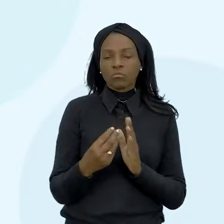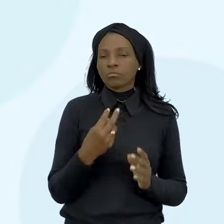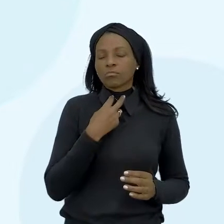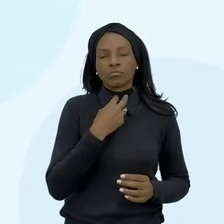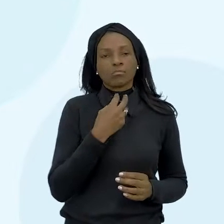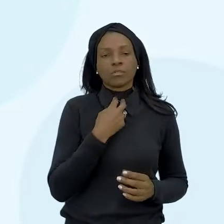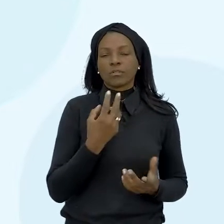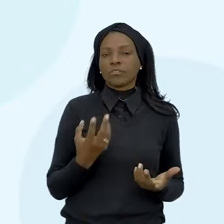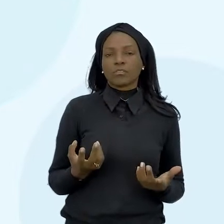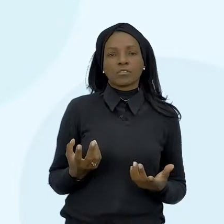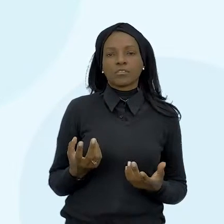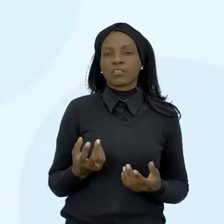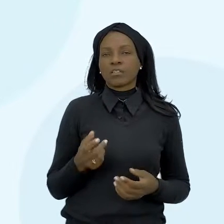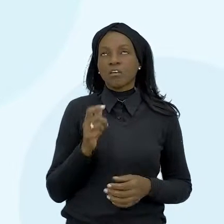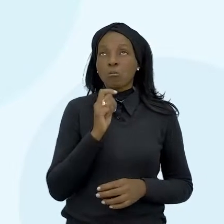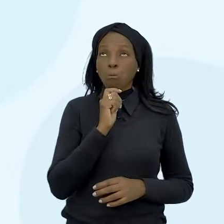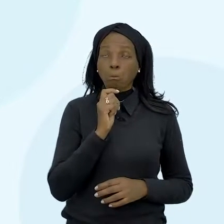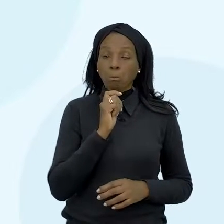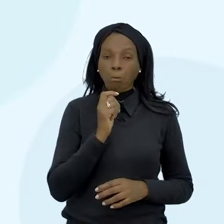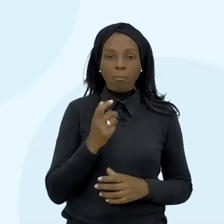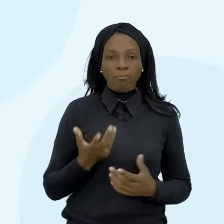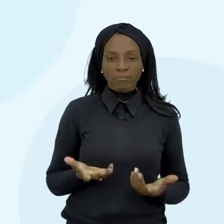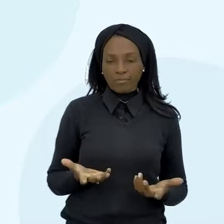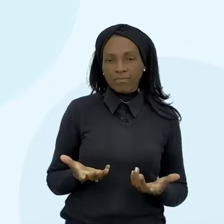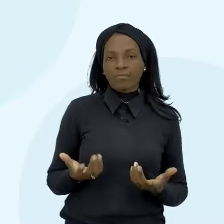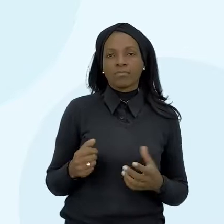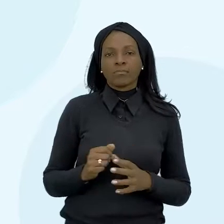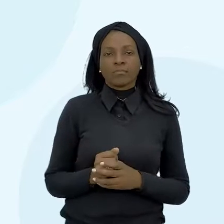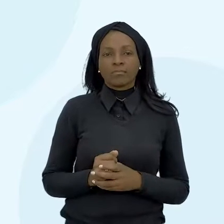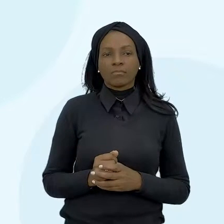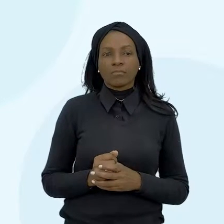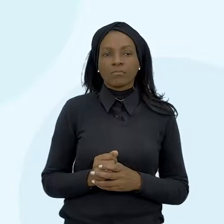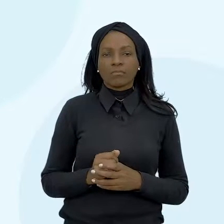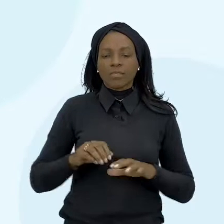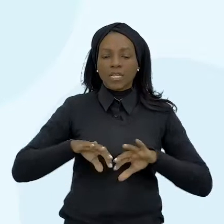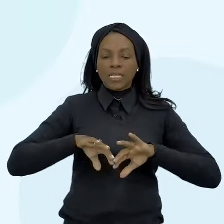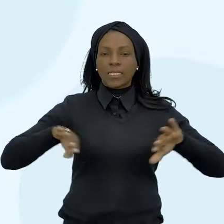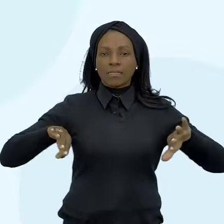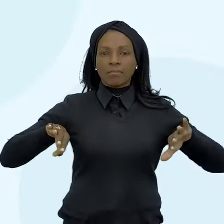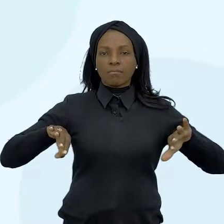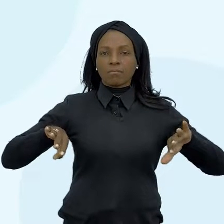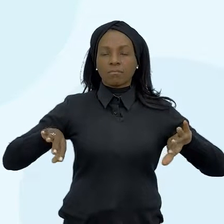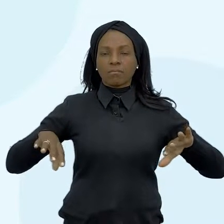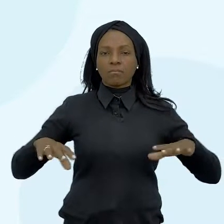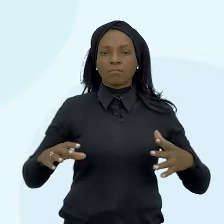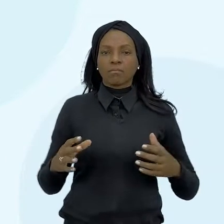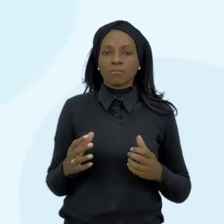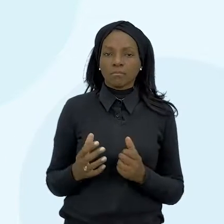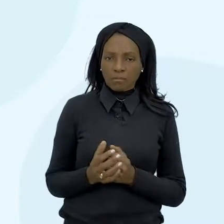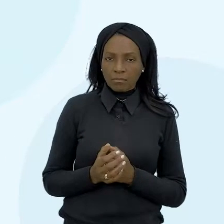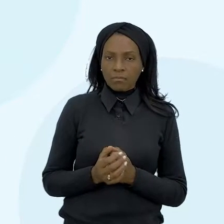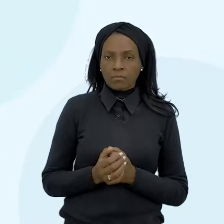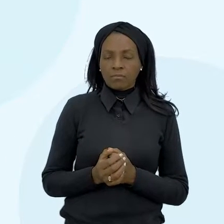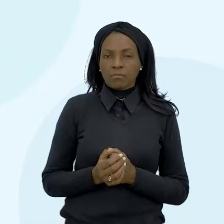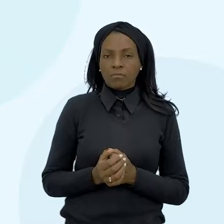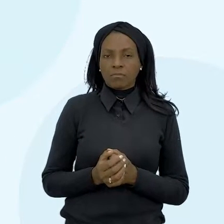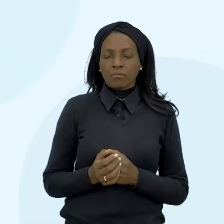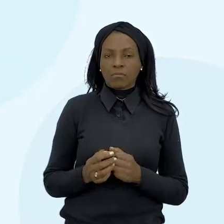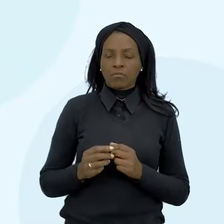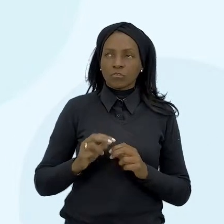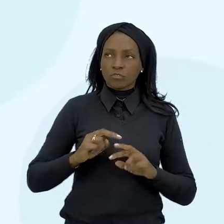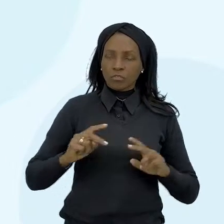visto de uma forma fria, de uma forma separada da nossa